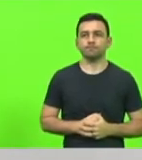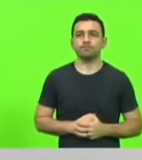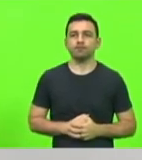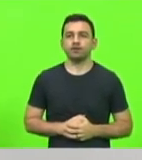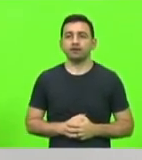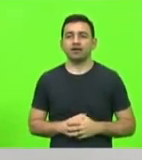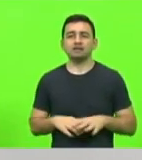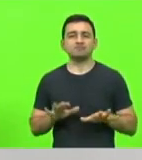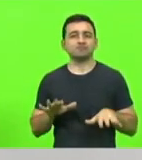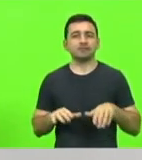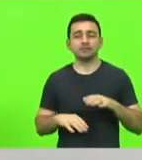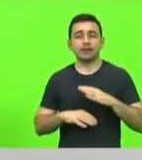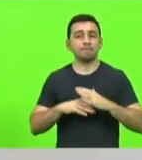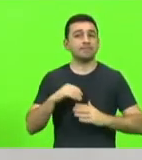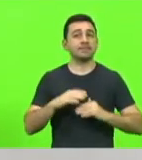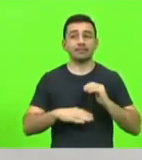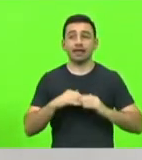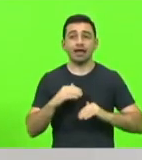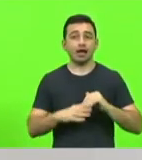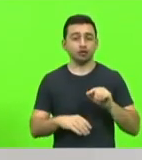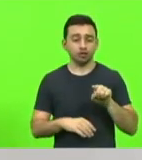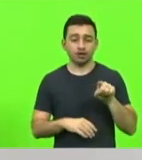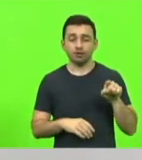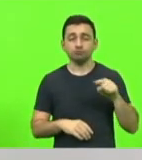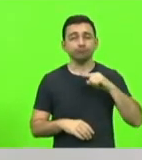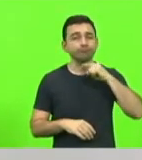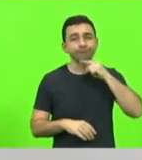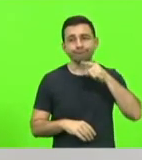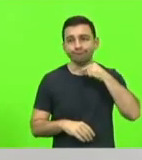essa capacidade de